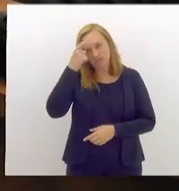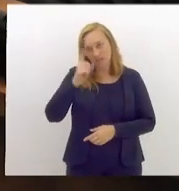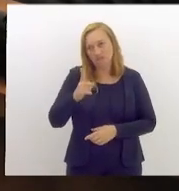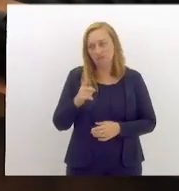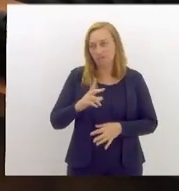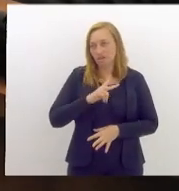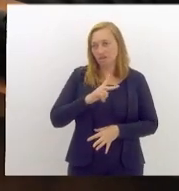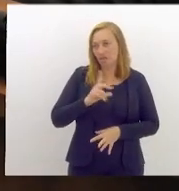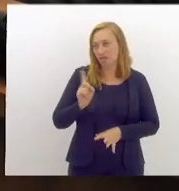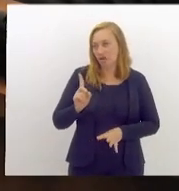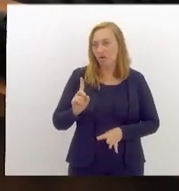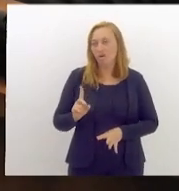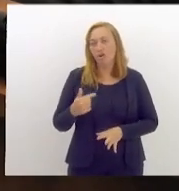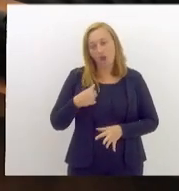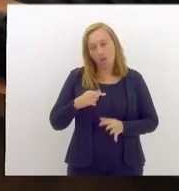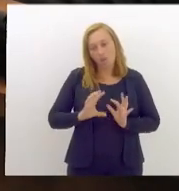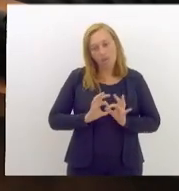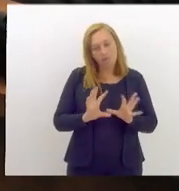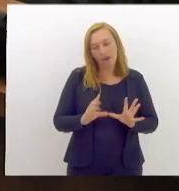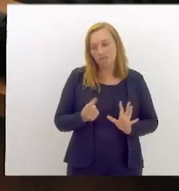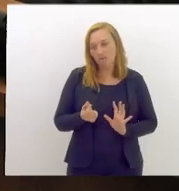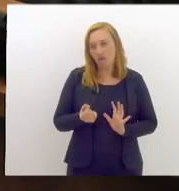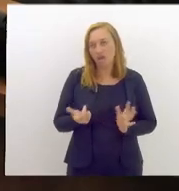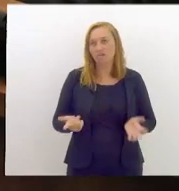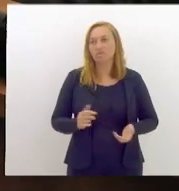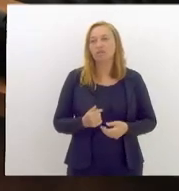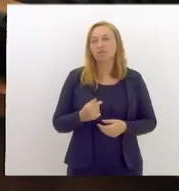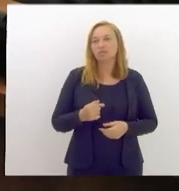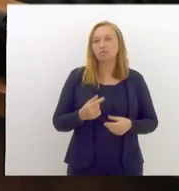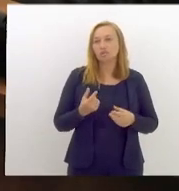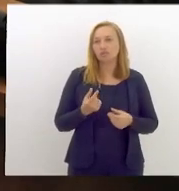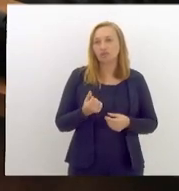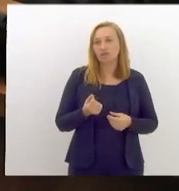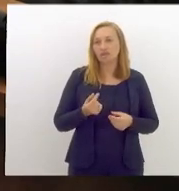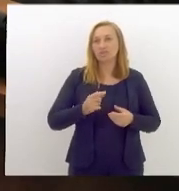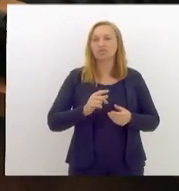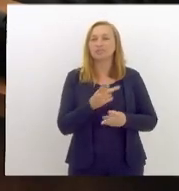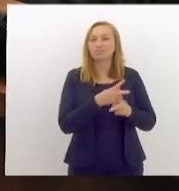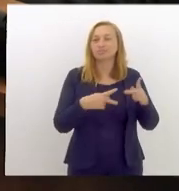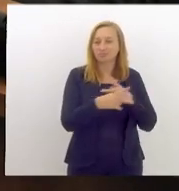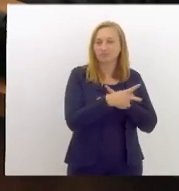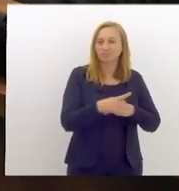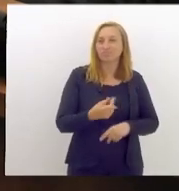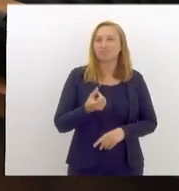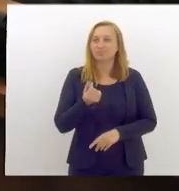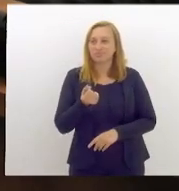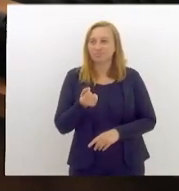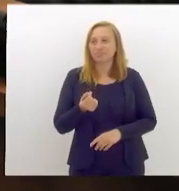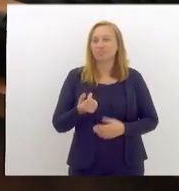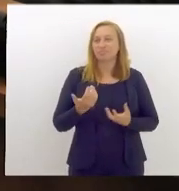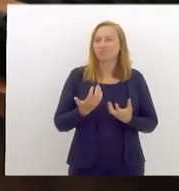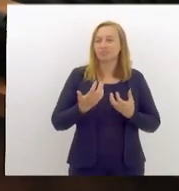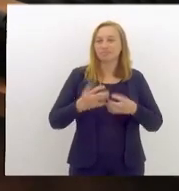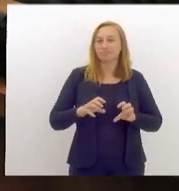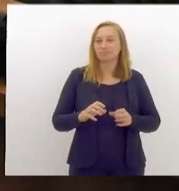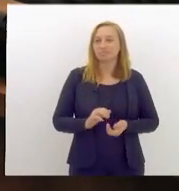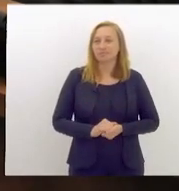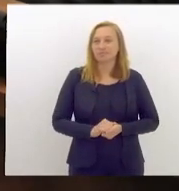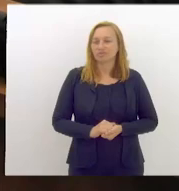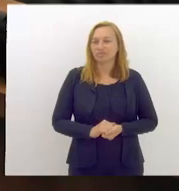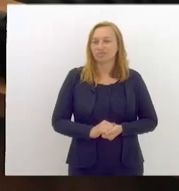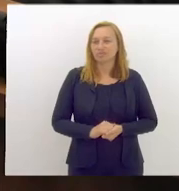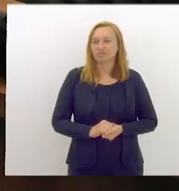um debate individual eu abro mão eu abro mão eu abro mão dessa Providência eu abro mão dessa previdência por favor